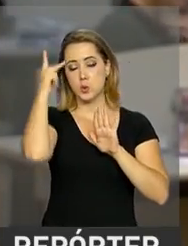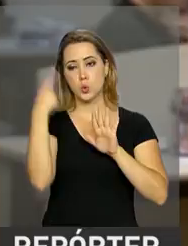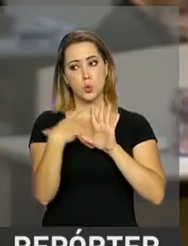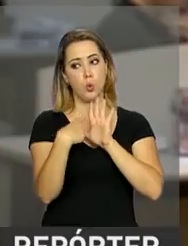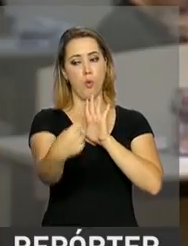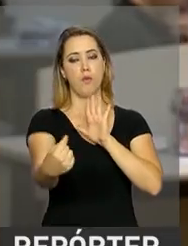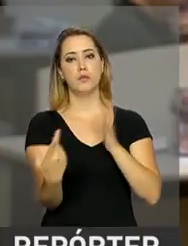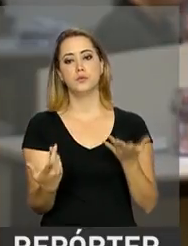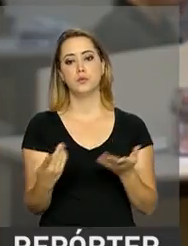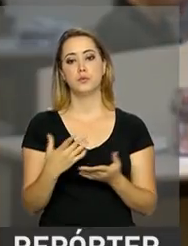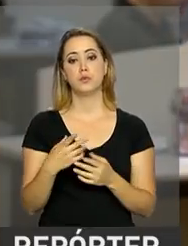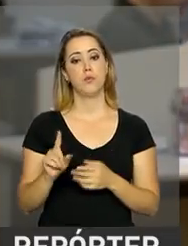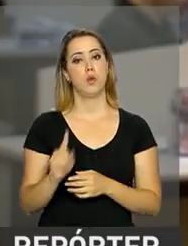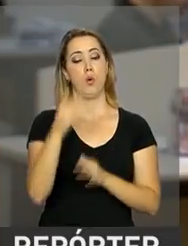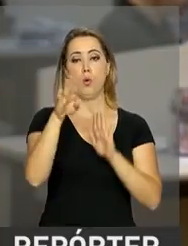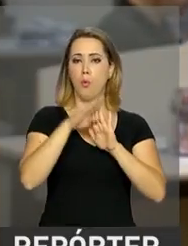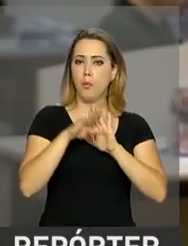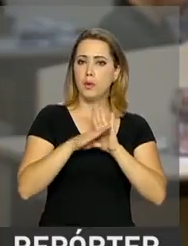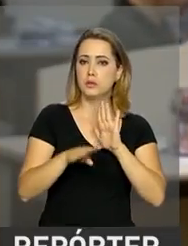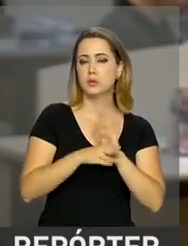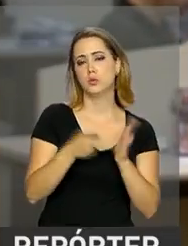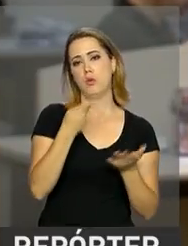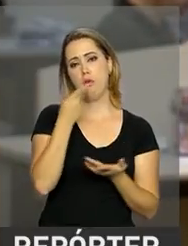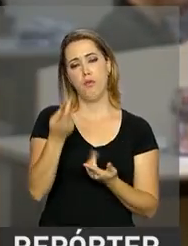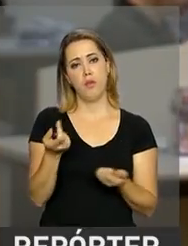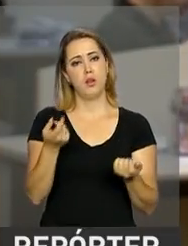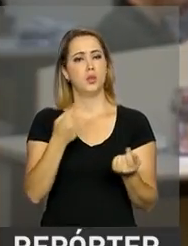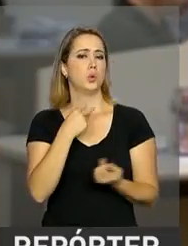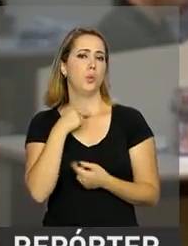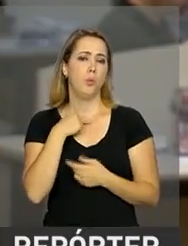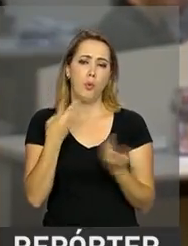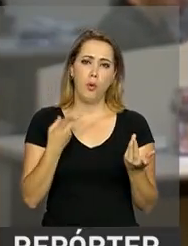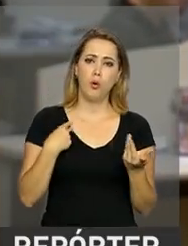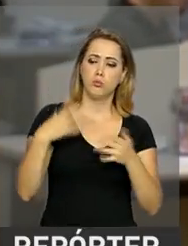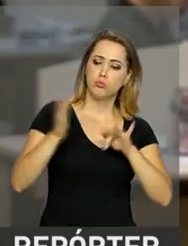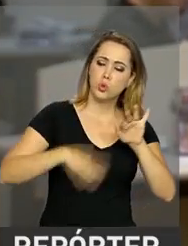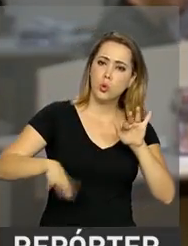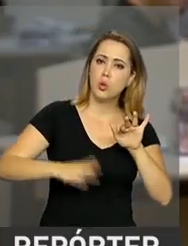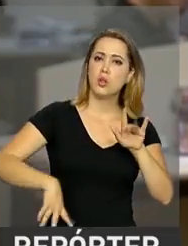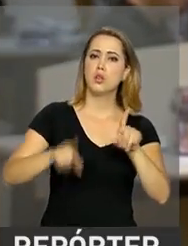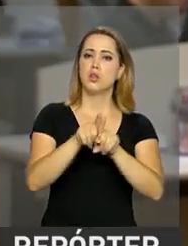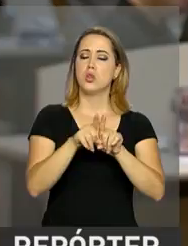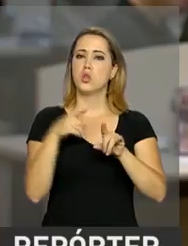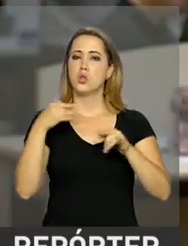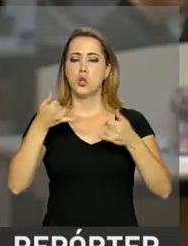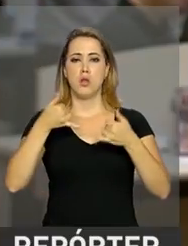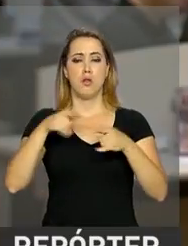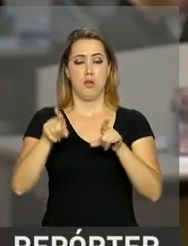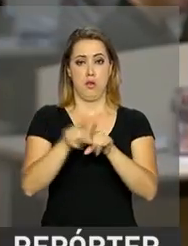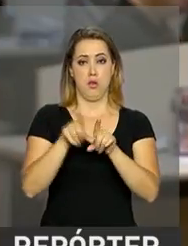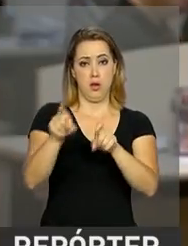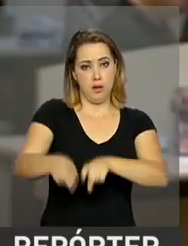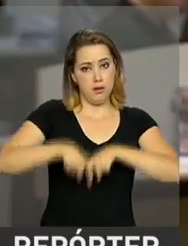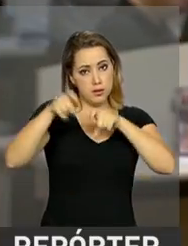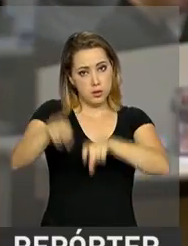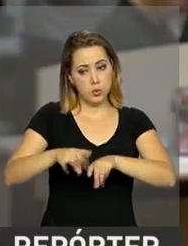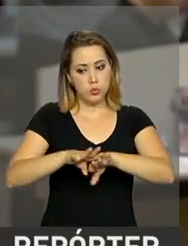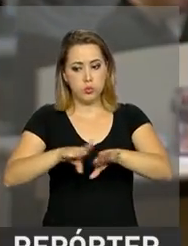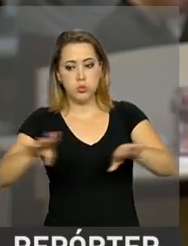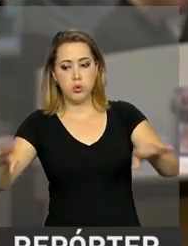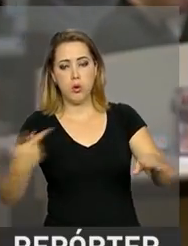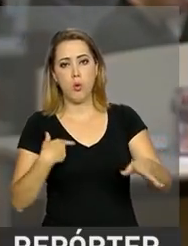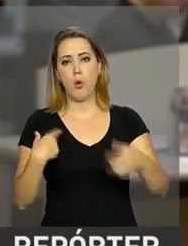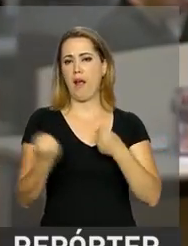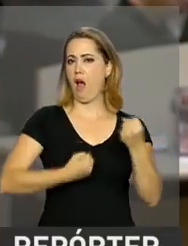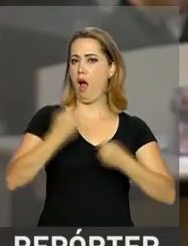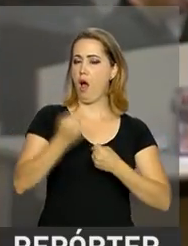uma tempestade de verão o manual desaconselha o público a praticar atividades de agropecuária ao ar livre ficar ao lado de carros e tratores